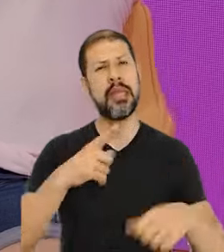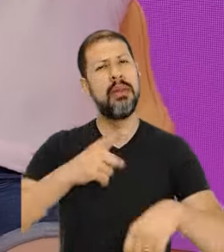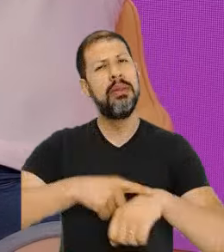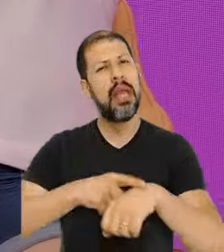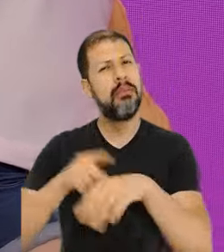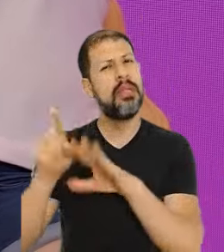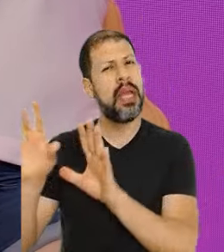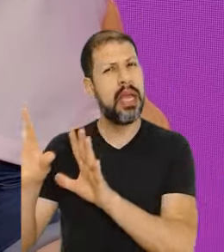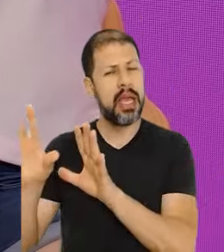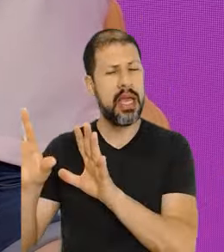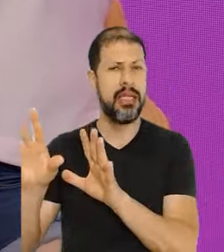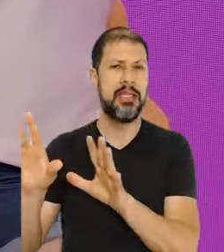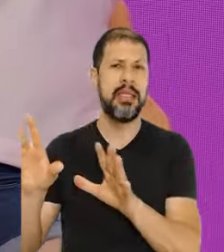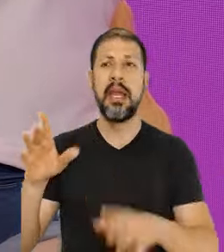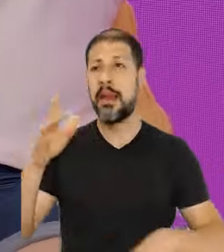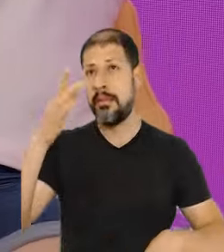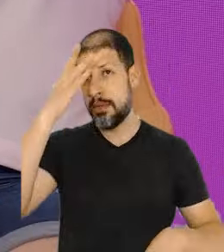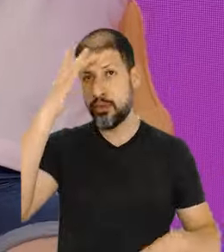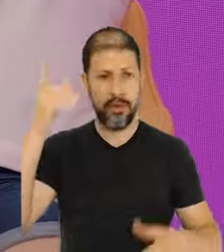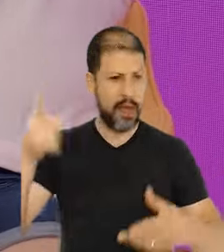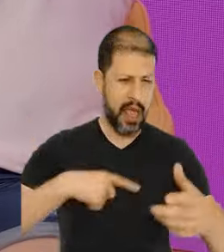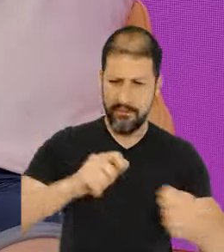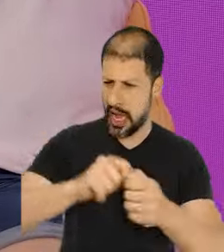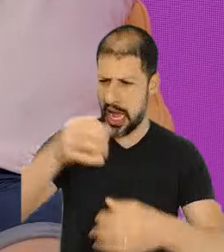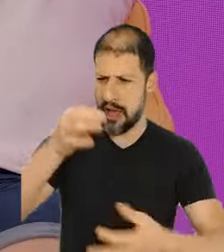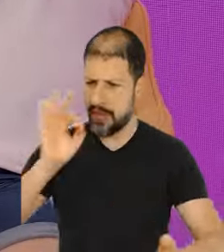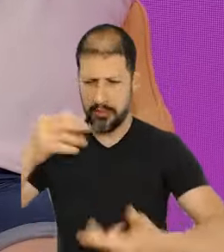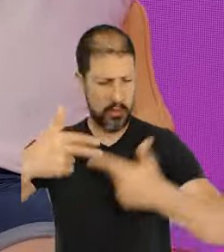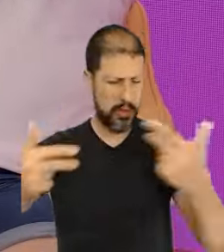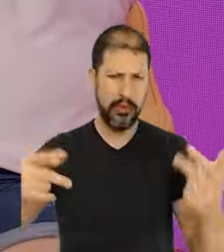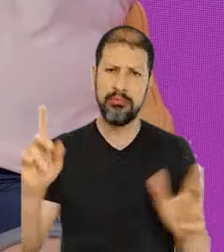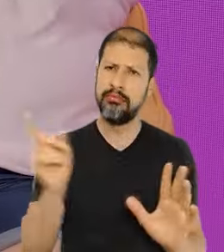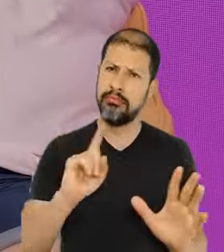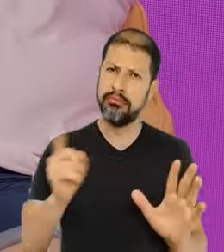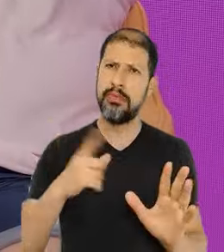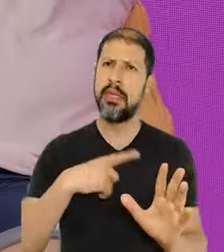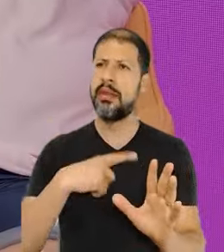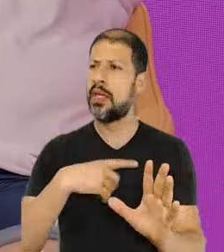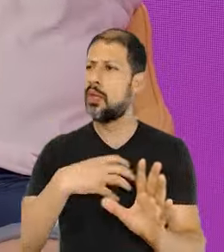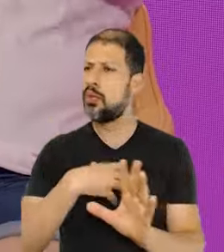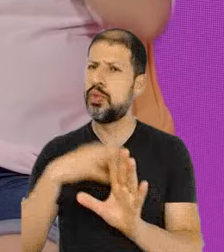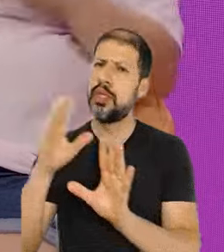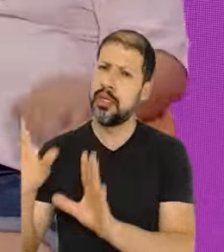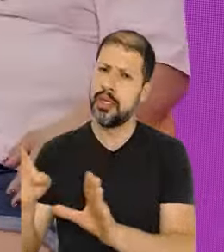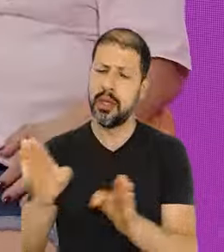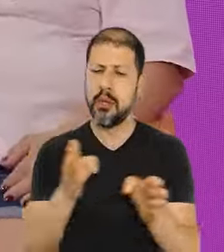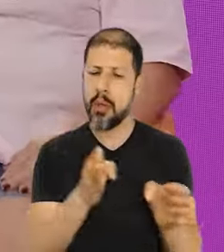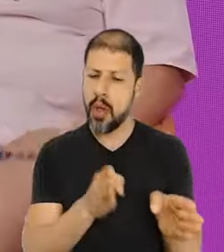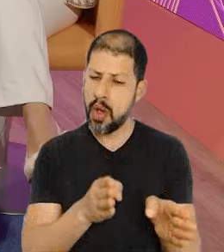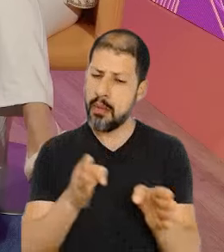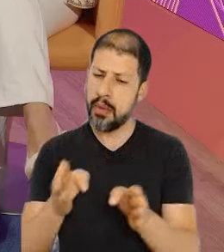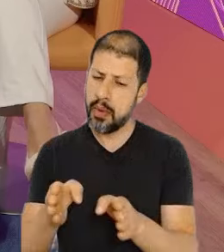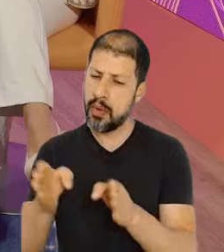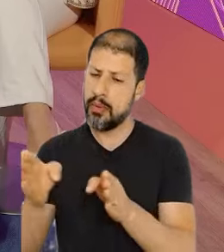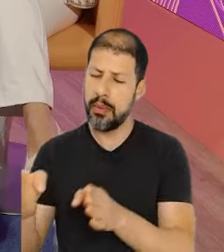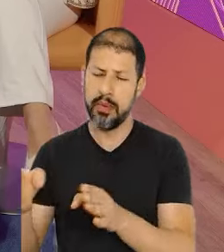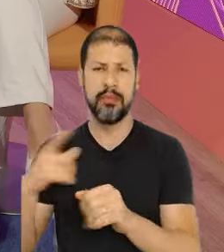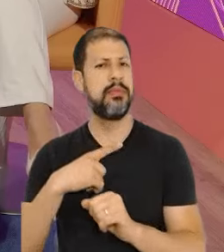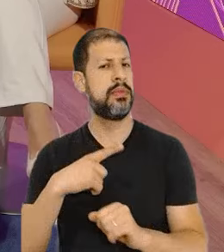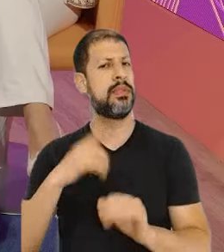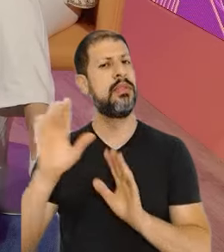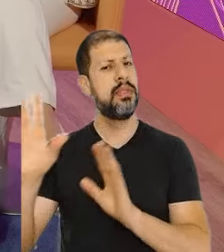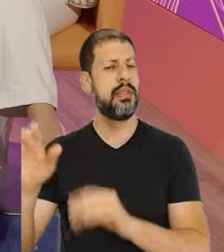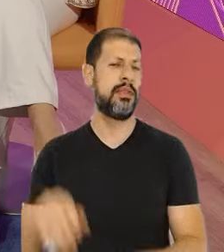dele né gente ele não é aquele cara que vai lá e faz o café não ele tem aquele né aquele momento